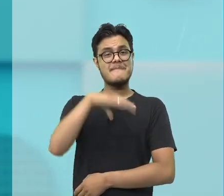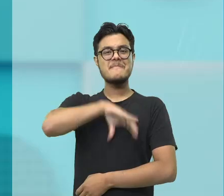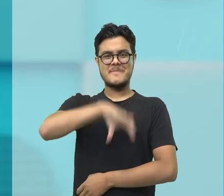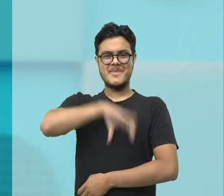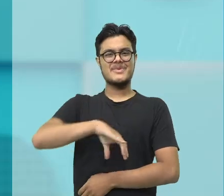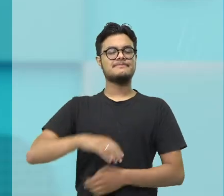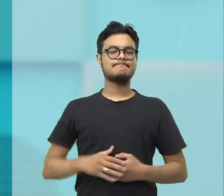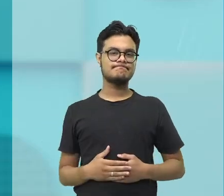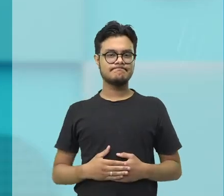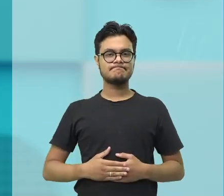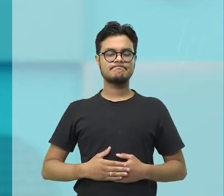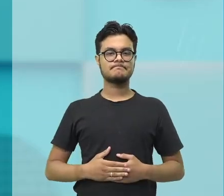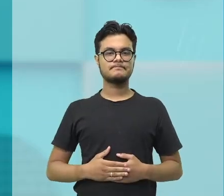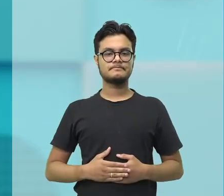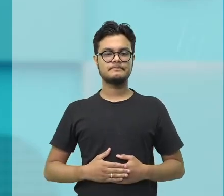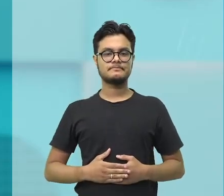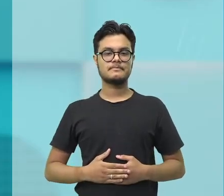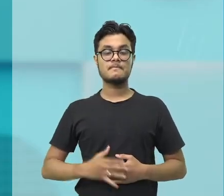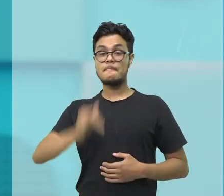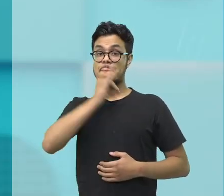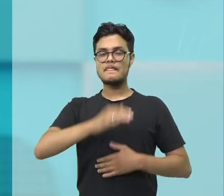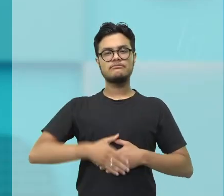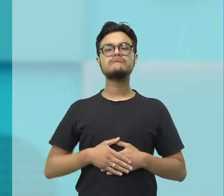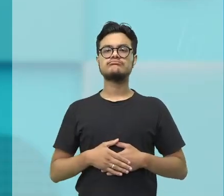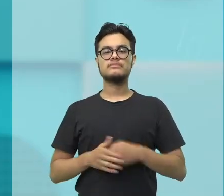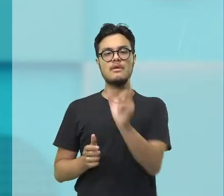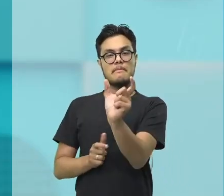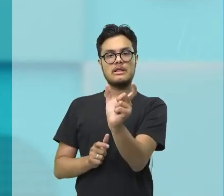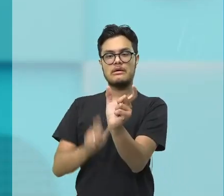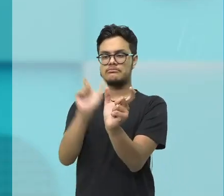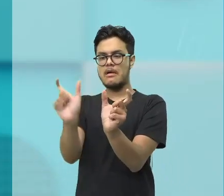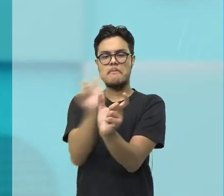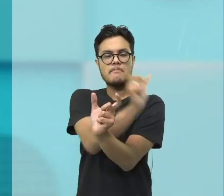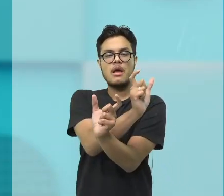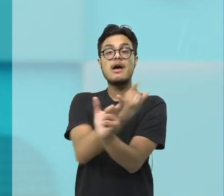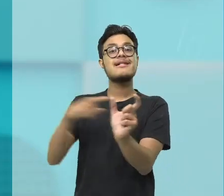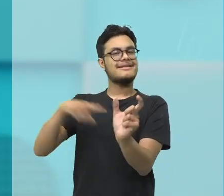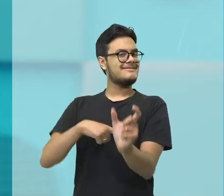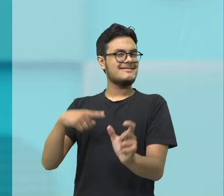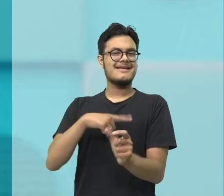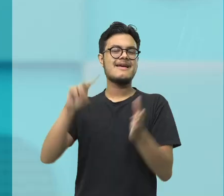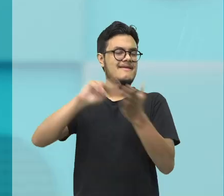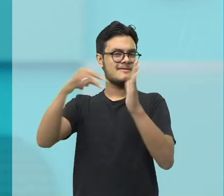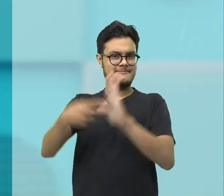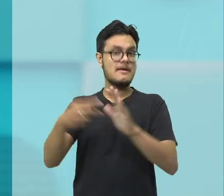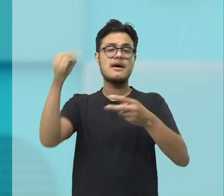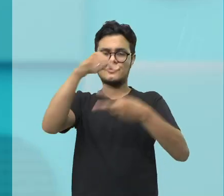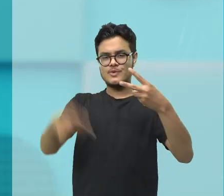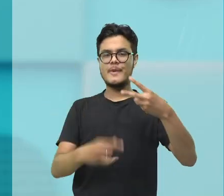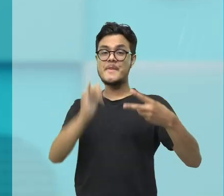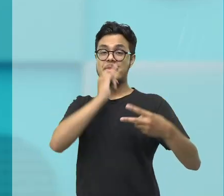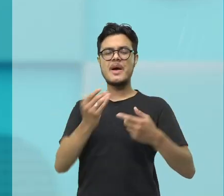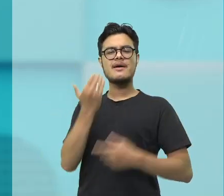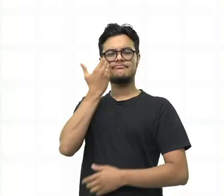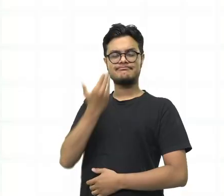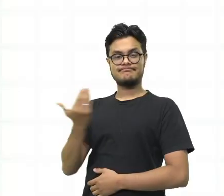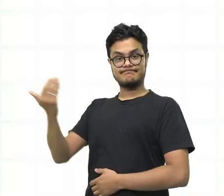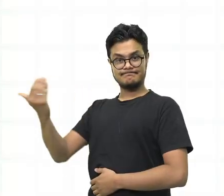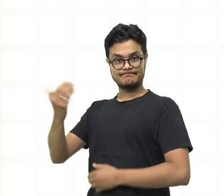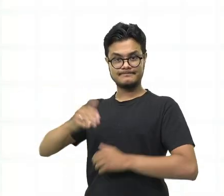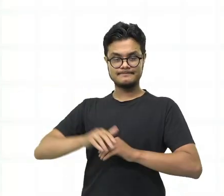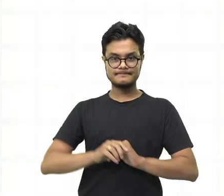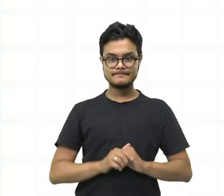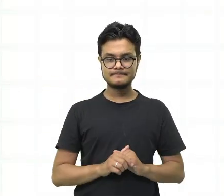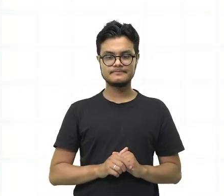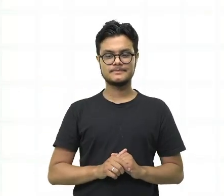E vice-versa, tá bom? Eu posso tirar os dois e a palavra vai continuar existindo. Então, tem duas formas. Vamos verificar? Então,